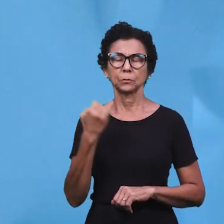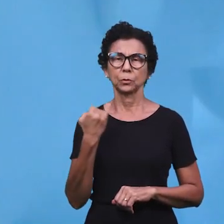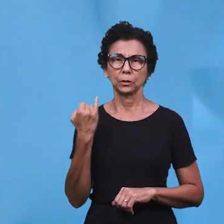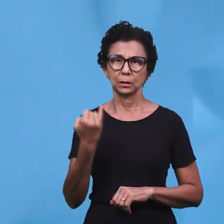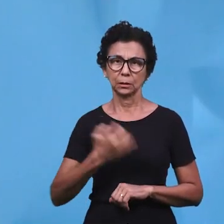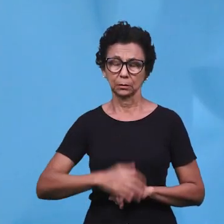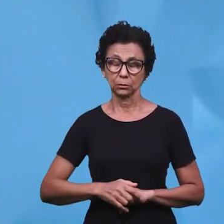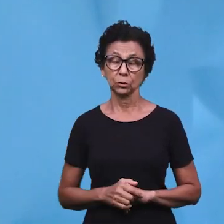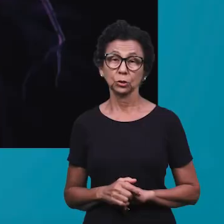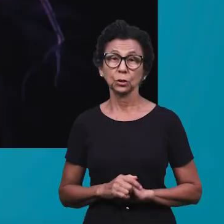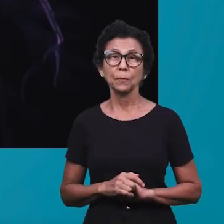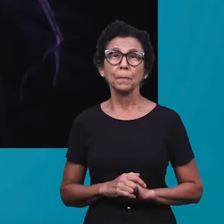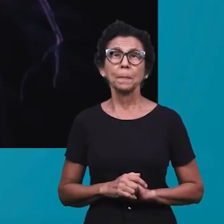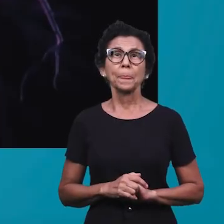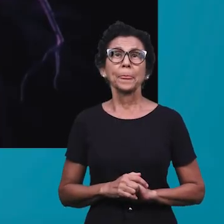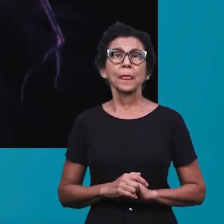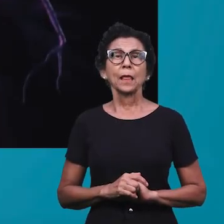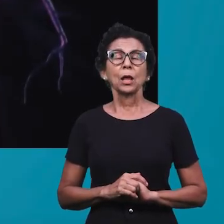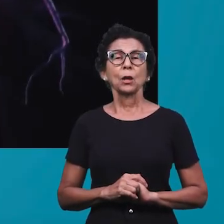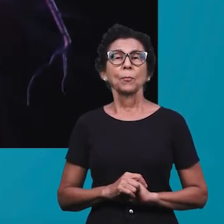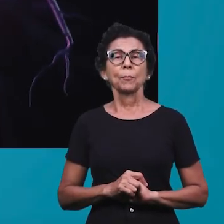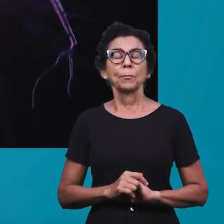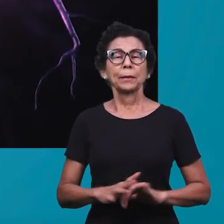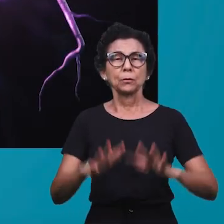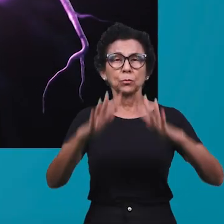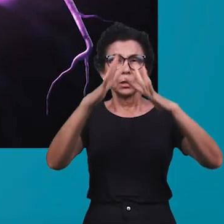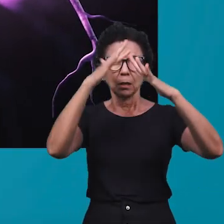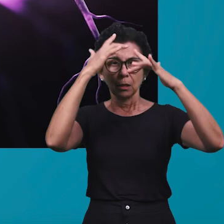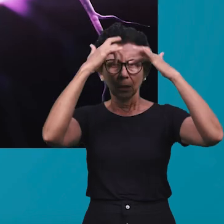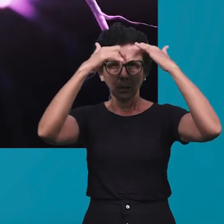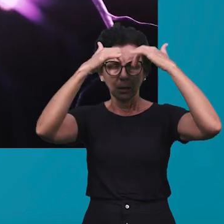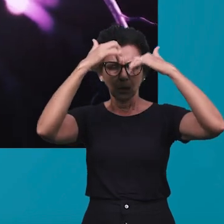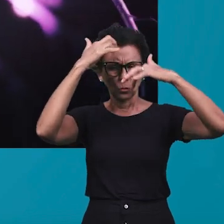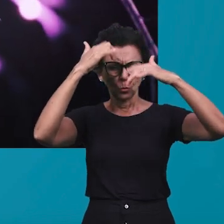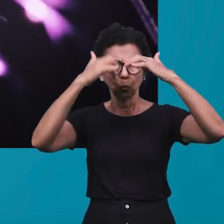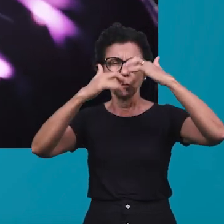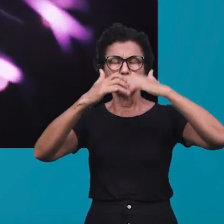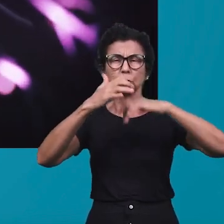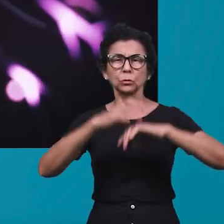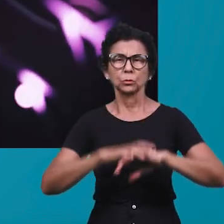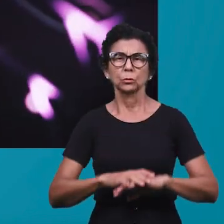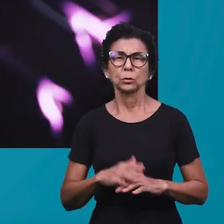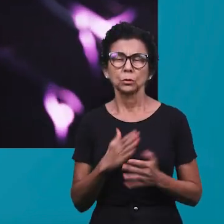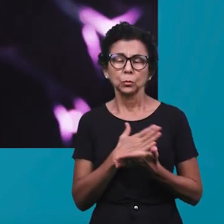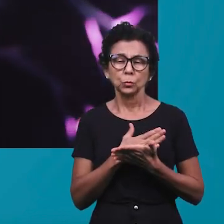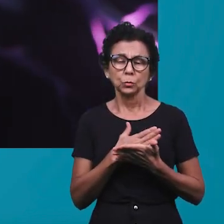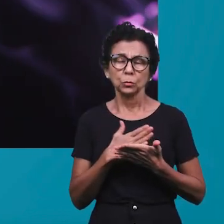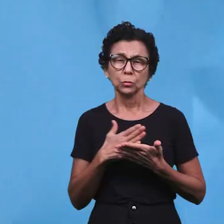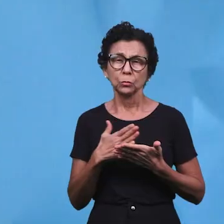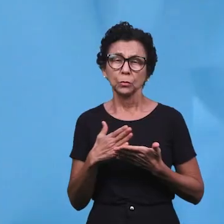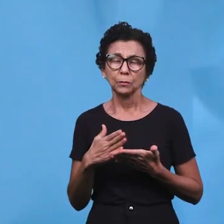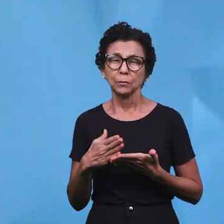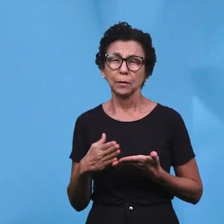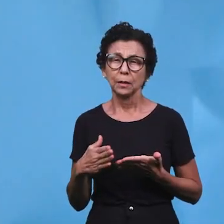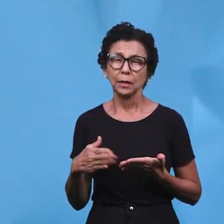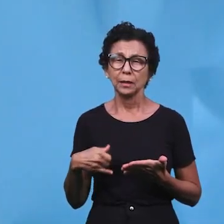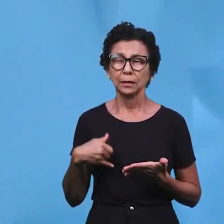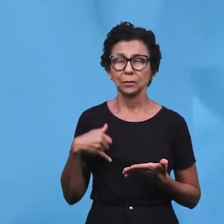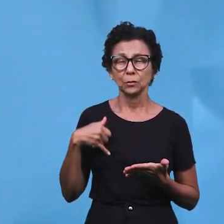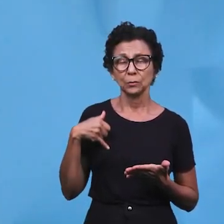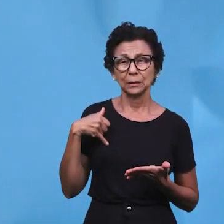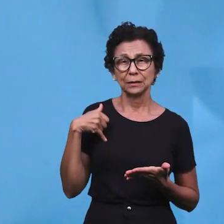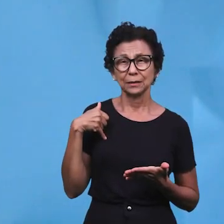a construção da rede de neurônios. Isso é realizado nos primeiros anos de vida, mas também